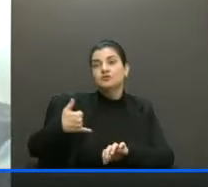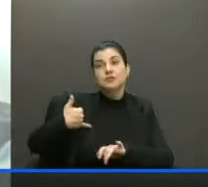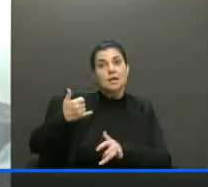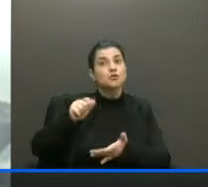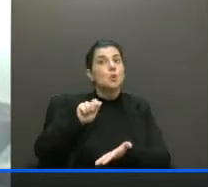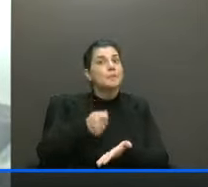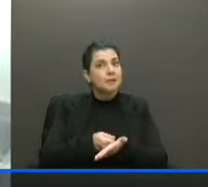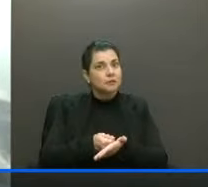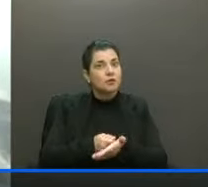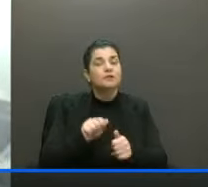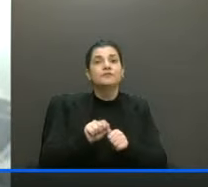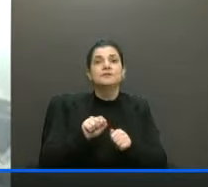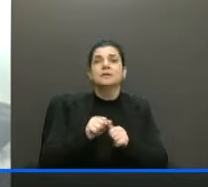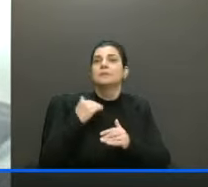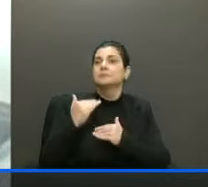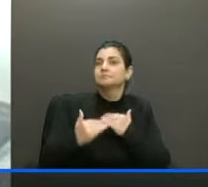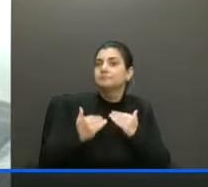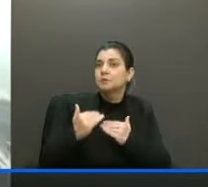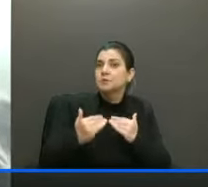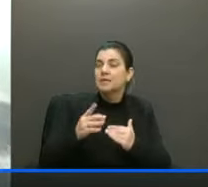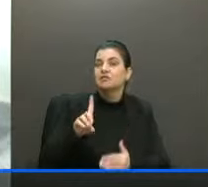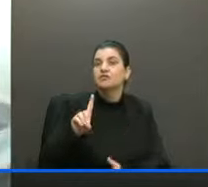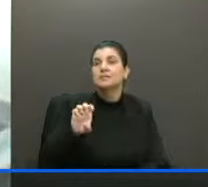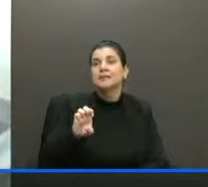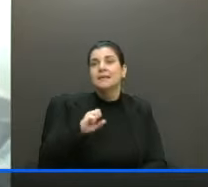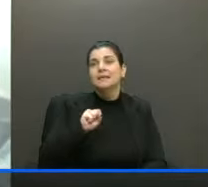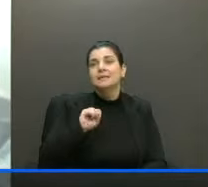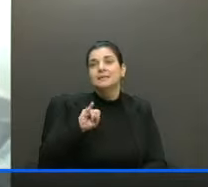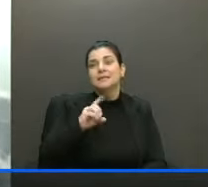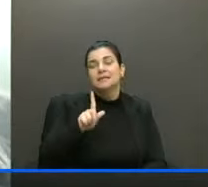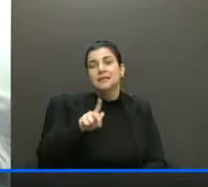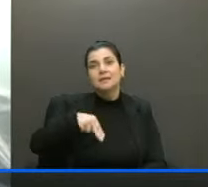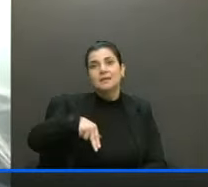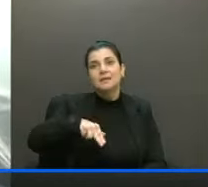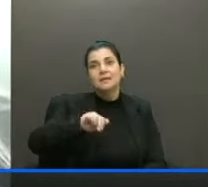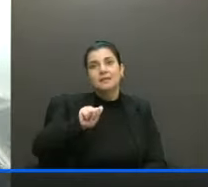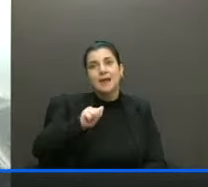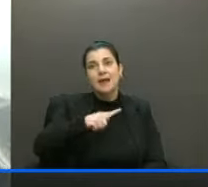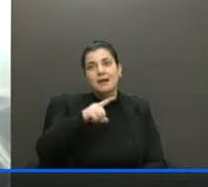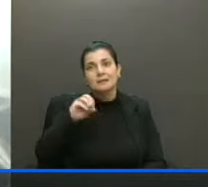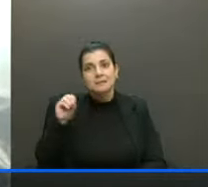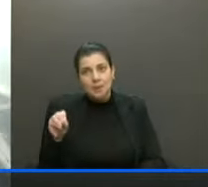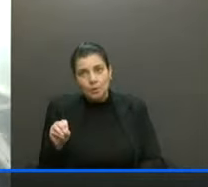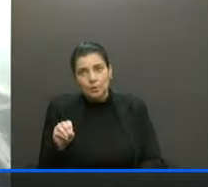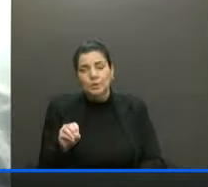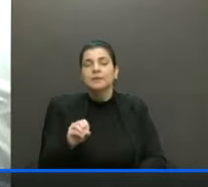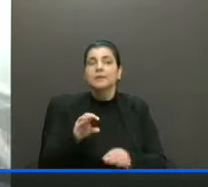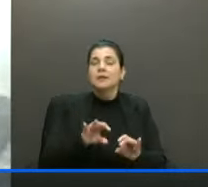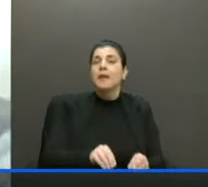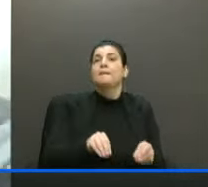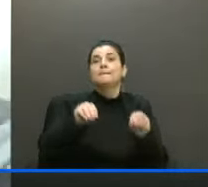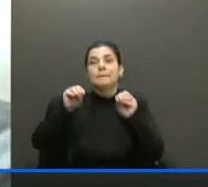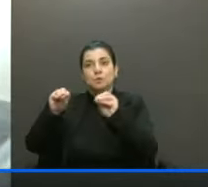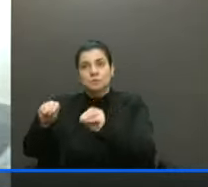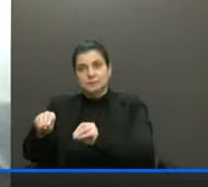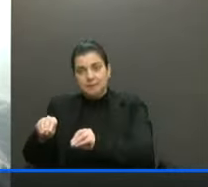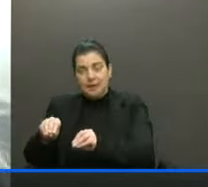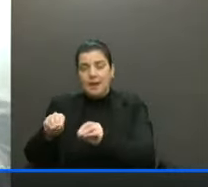fizemos o processo que a gente chama de designação, que é poder redirecionar essas crianças para outras escolas